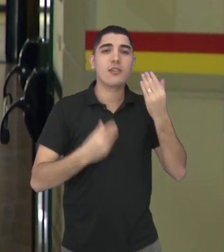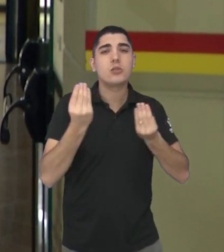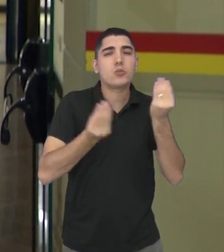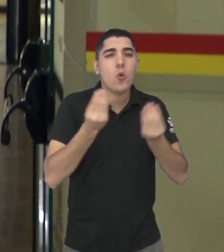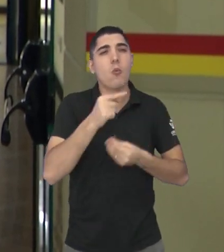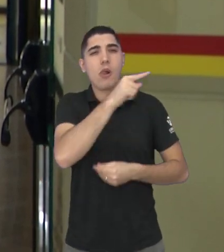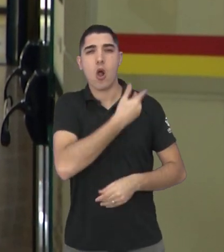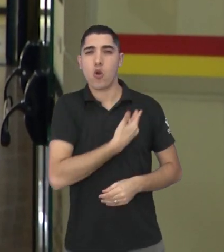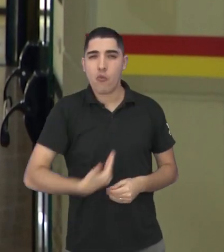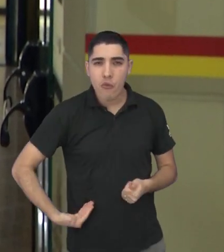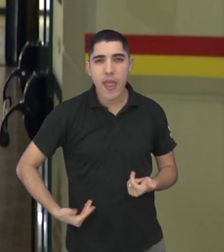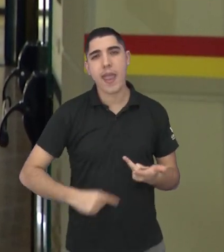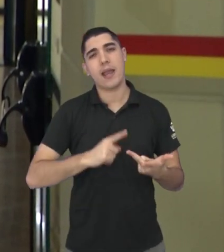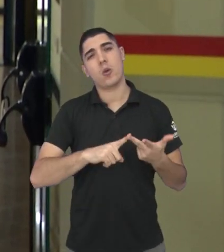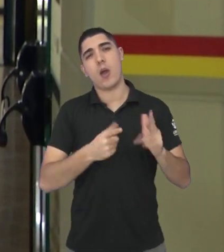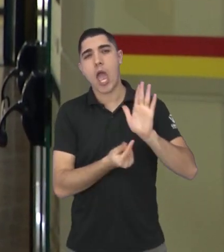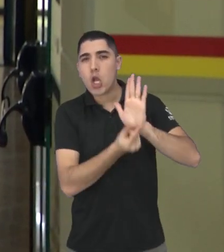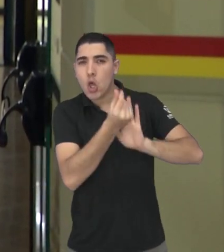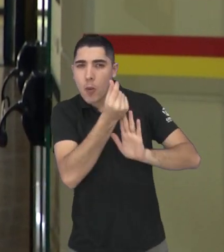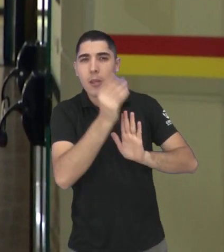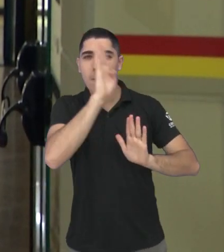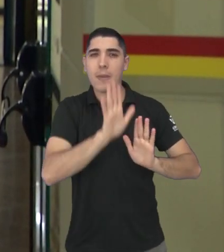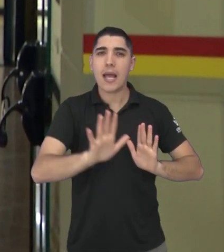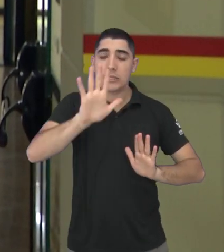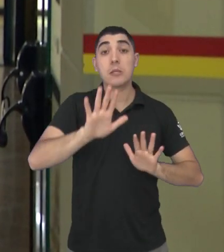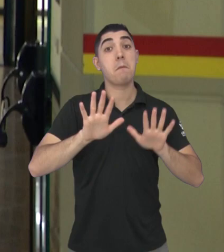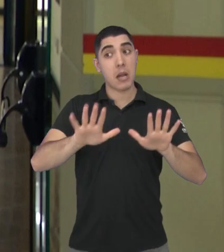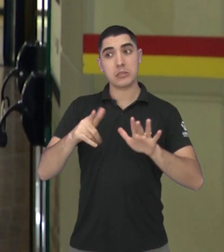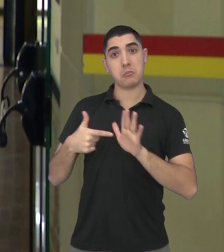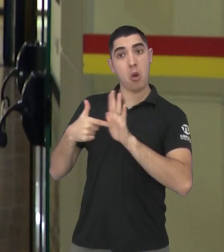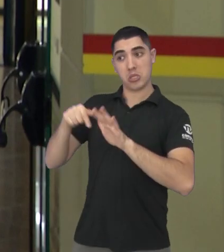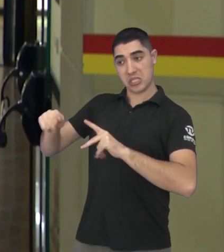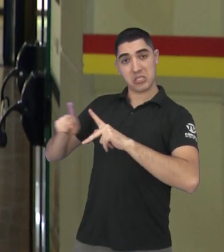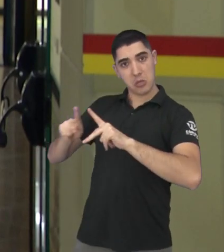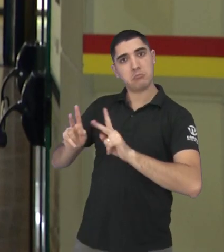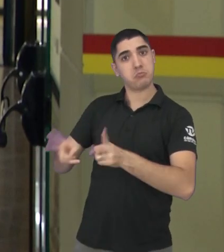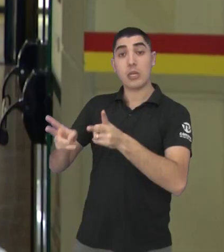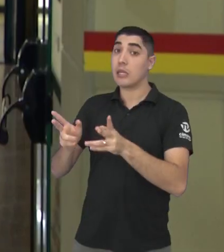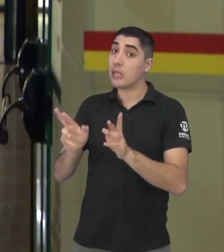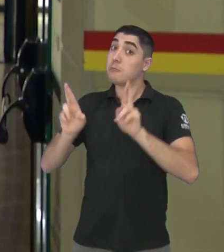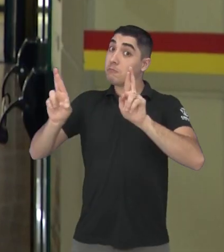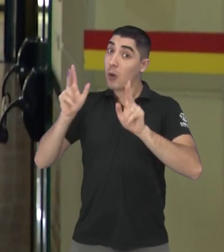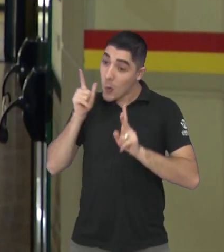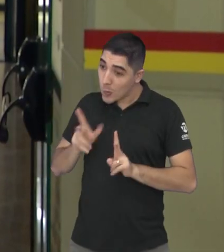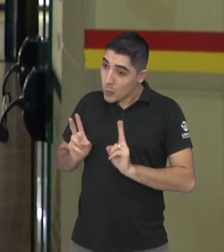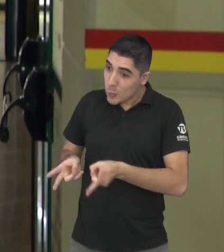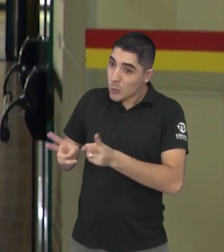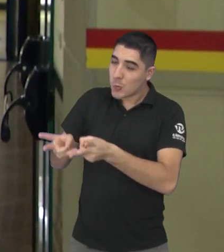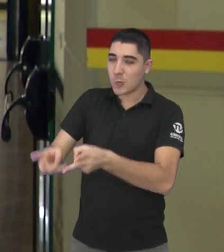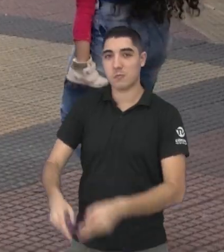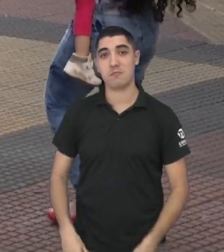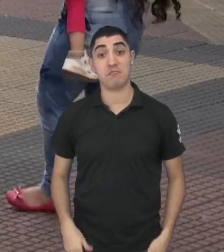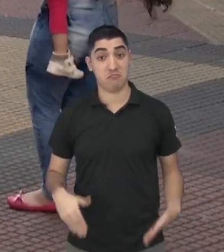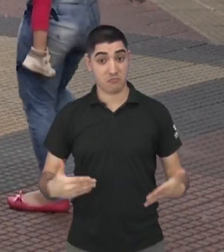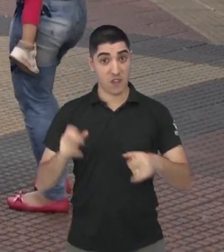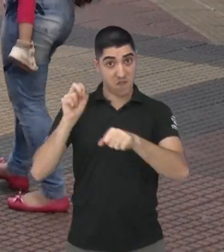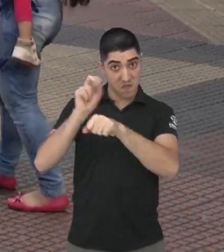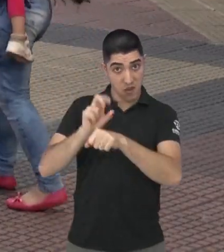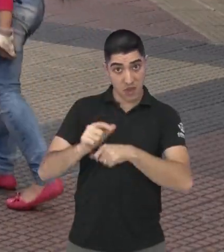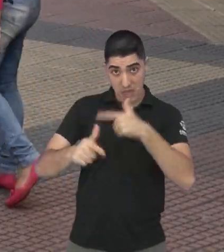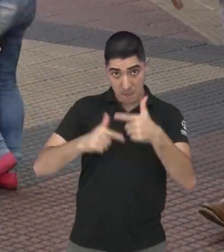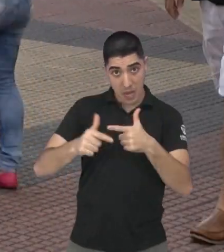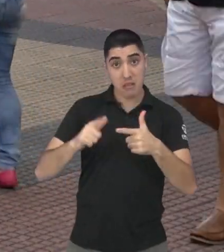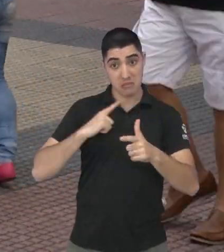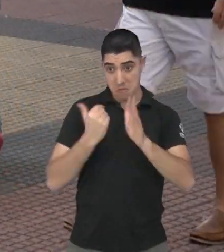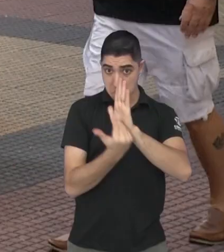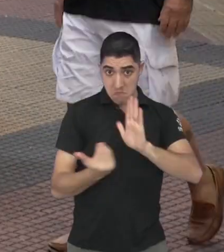governo federal também da economia mas mostra um saldo positivo e uma tendência que isso se prolongue para o resto do ano com mais